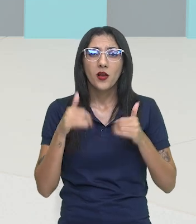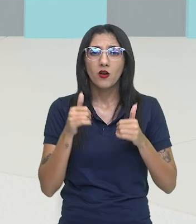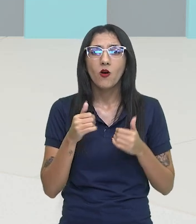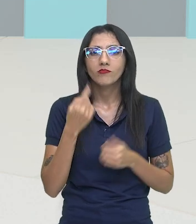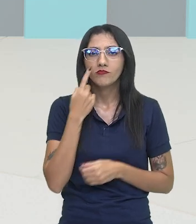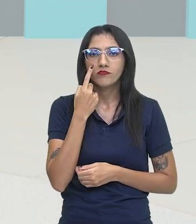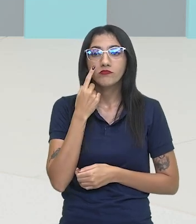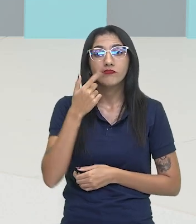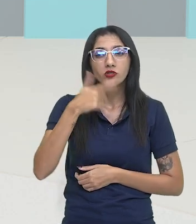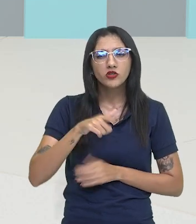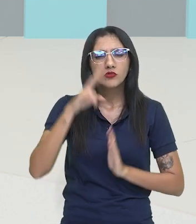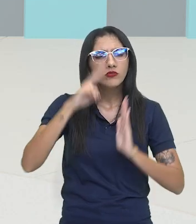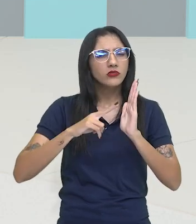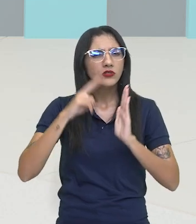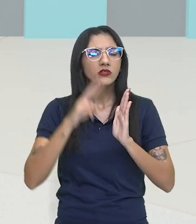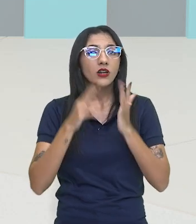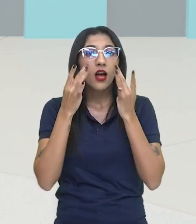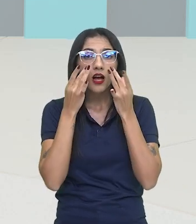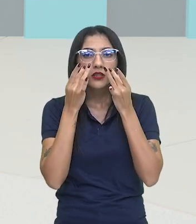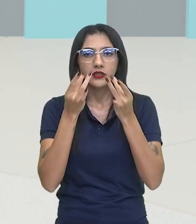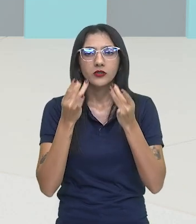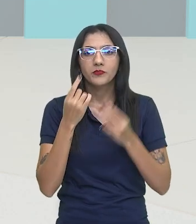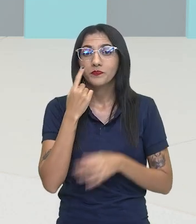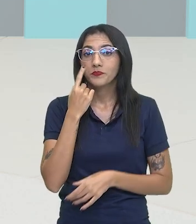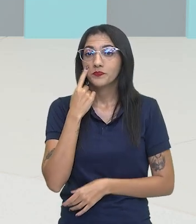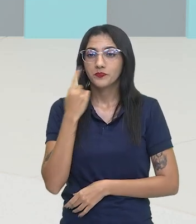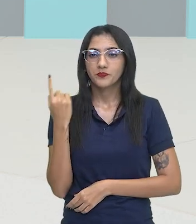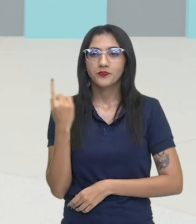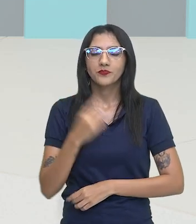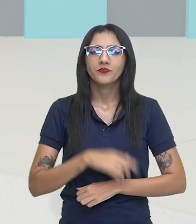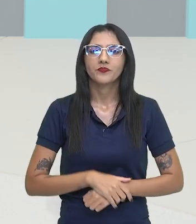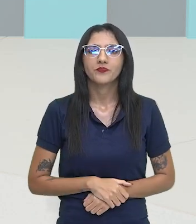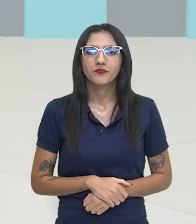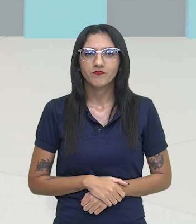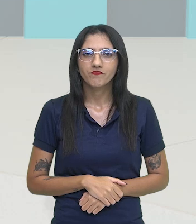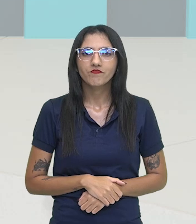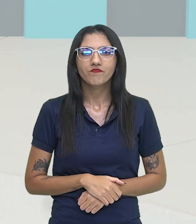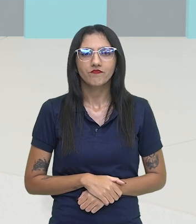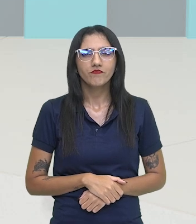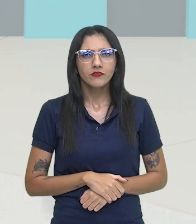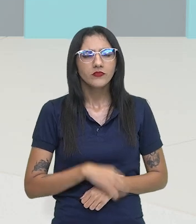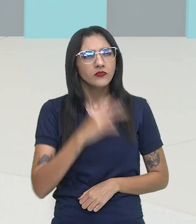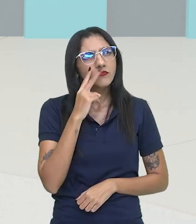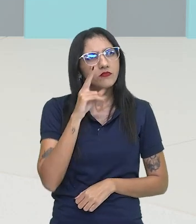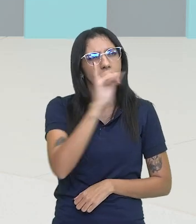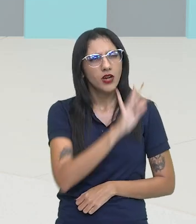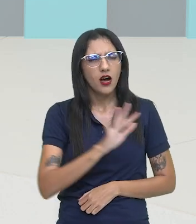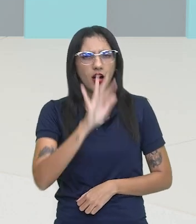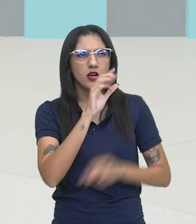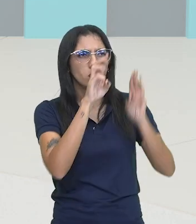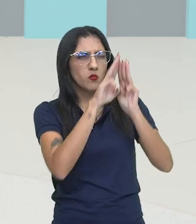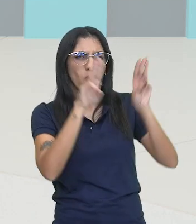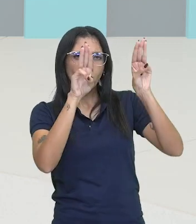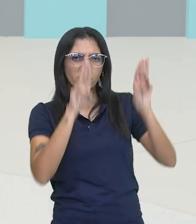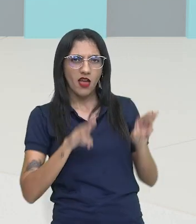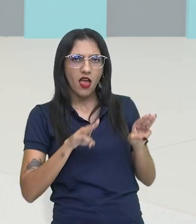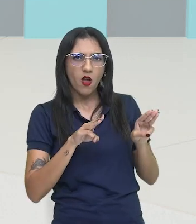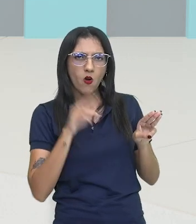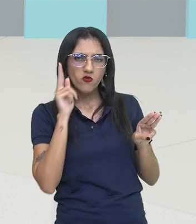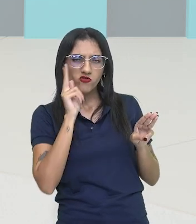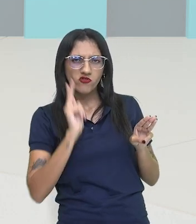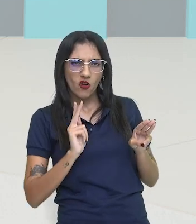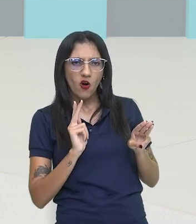voltar aí ao texto, ó, eu quero que vocês acompanhem comigo, porque olha o que diz. Já na fachada, o Museu Histórico de Londrina